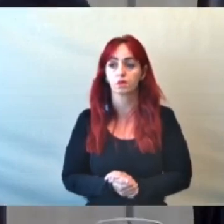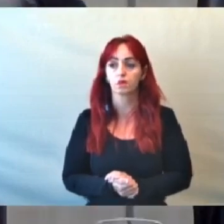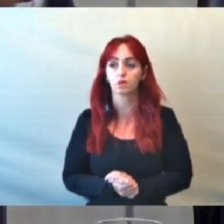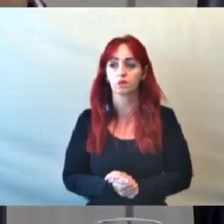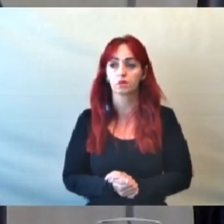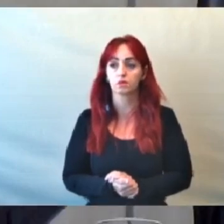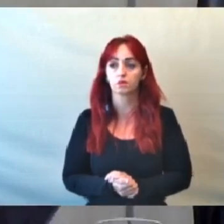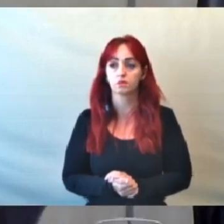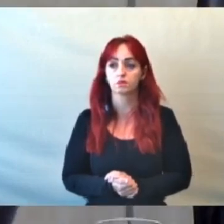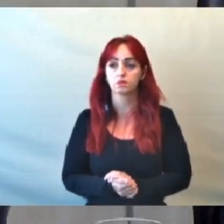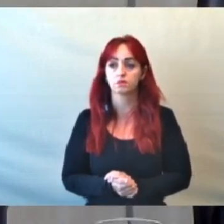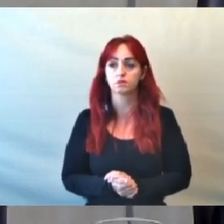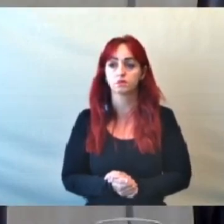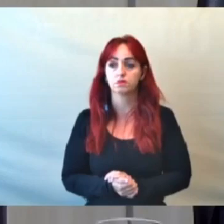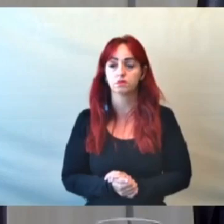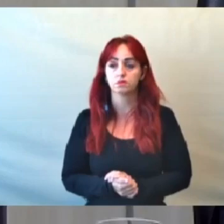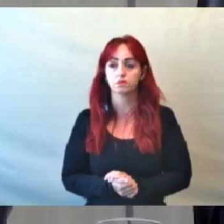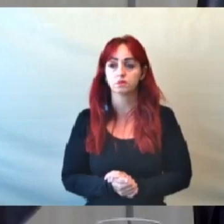Continua em discussão.